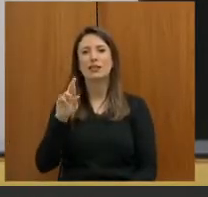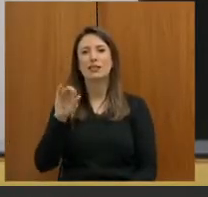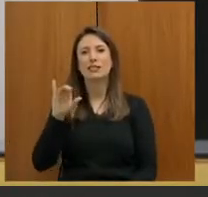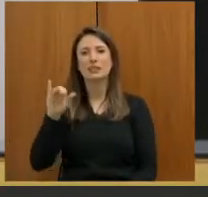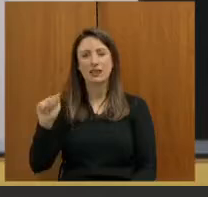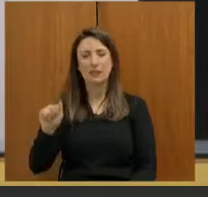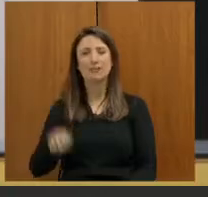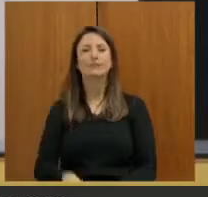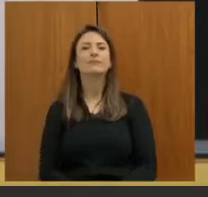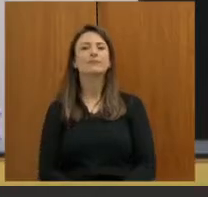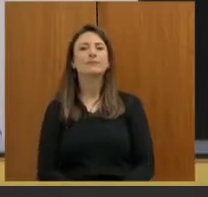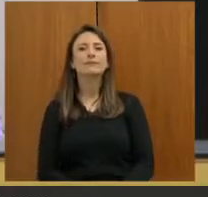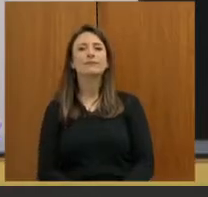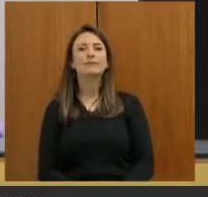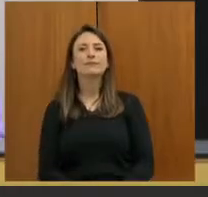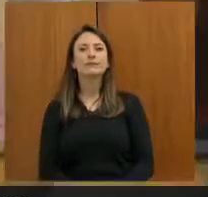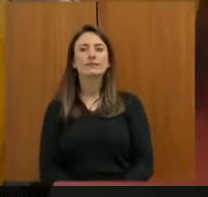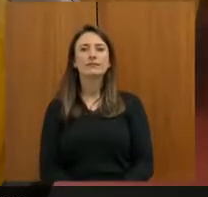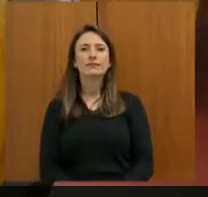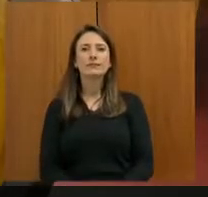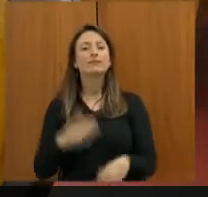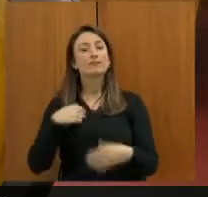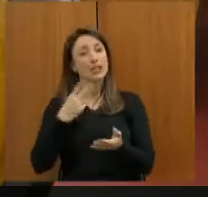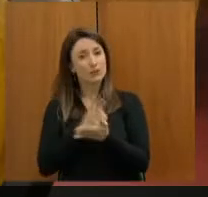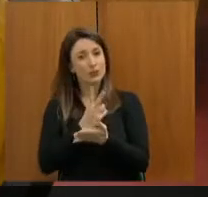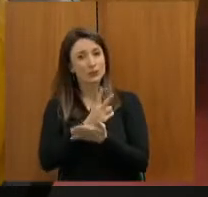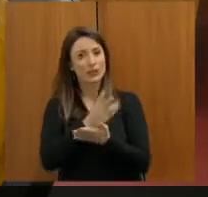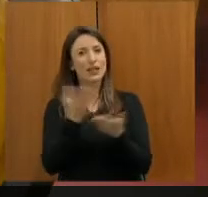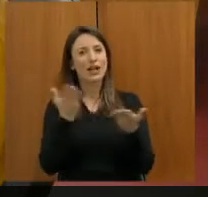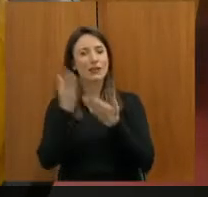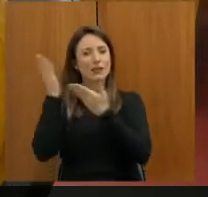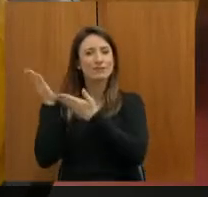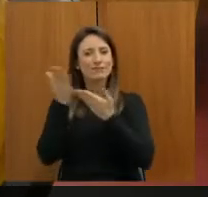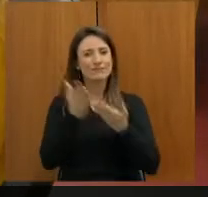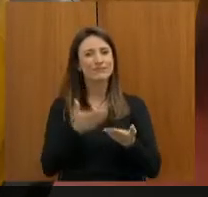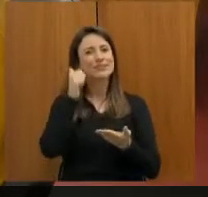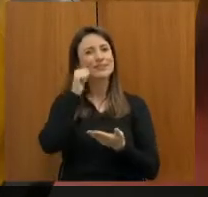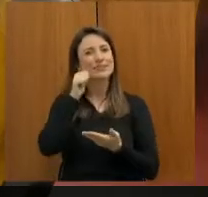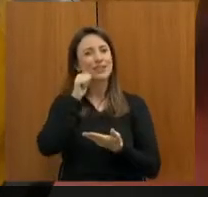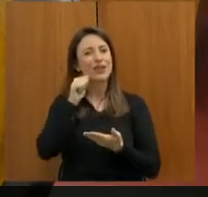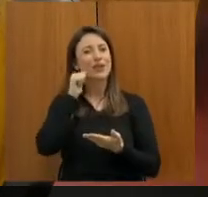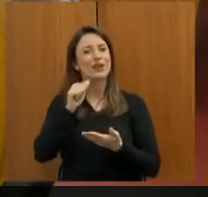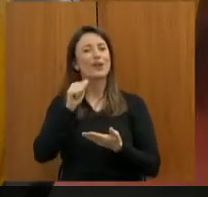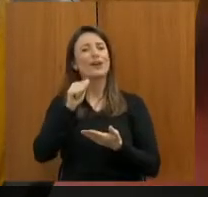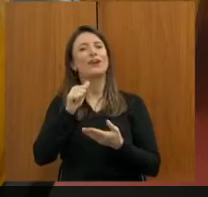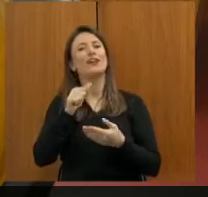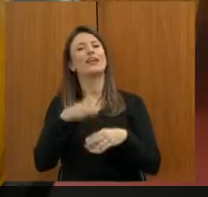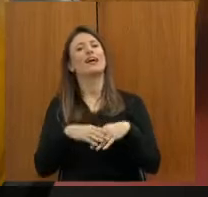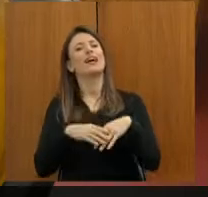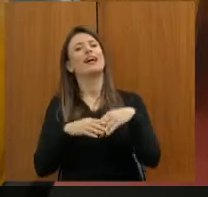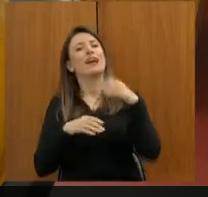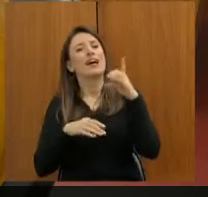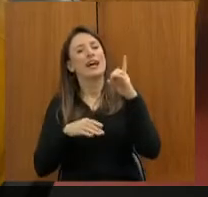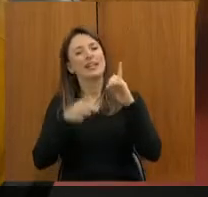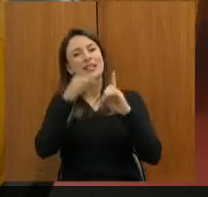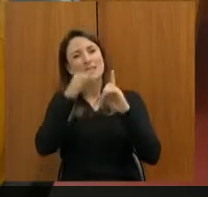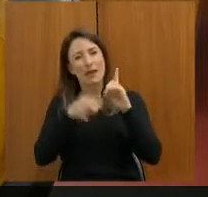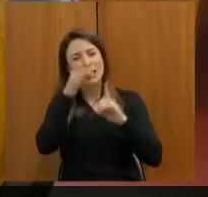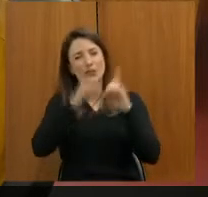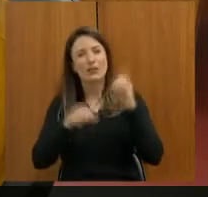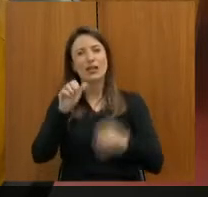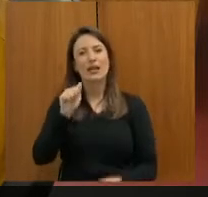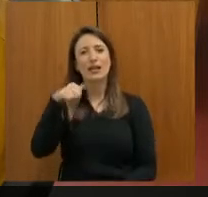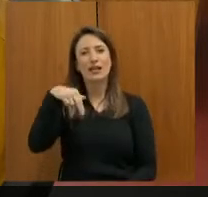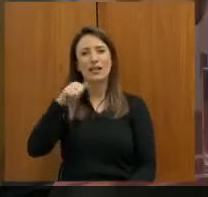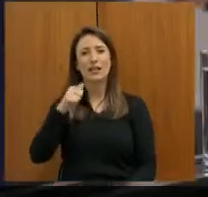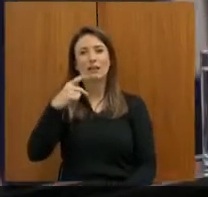e dando continuidade passamos a palavra excelentíssima senhora desembargadora Ana Paula Caixeta que